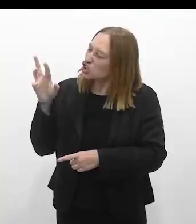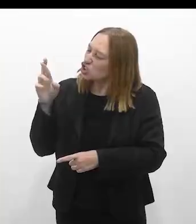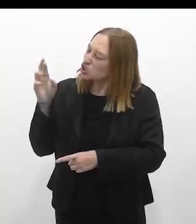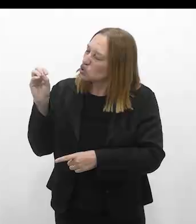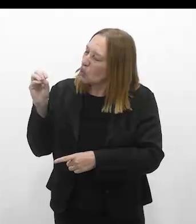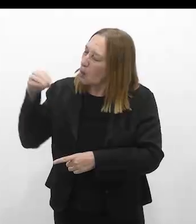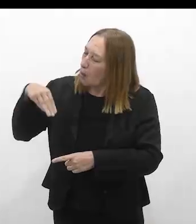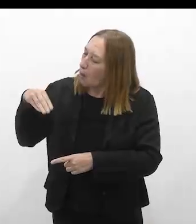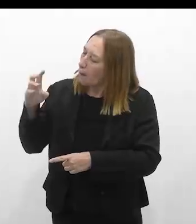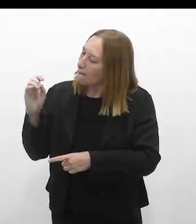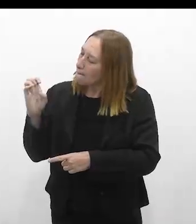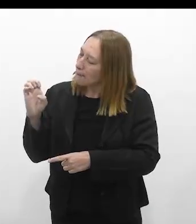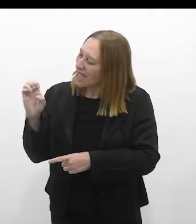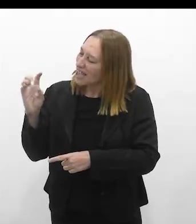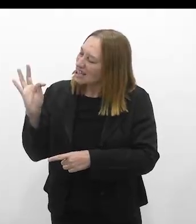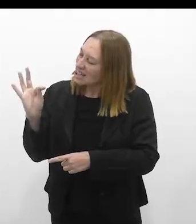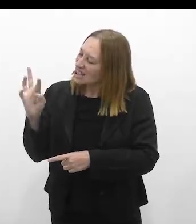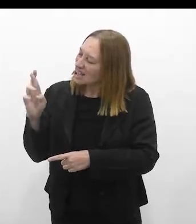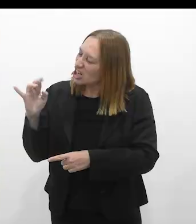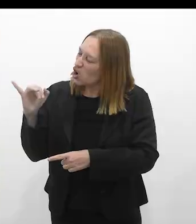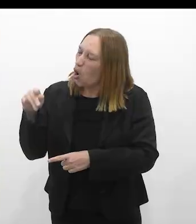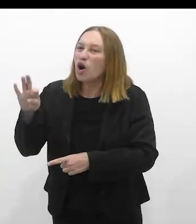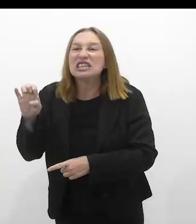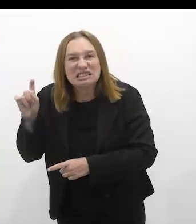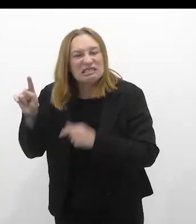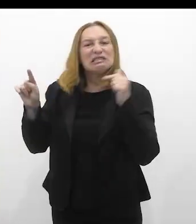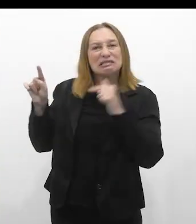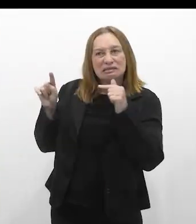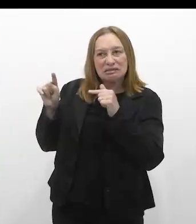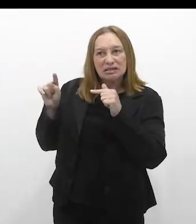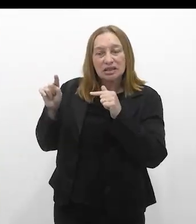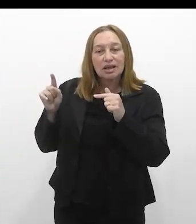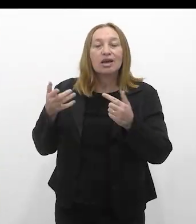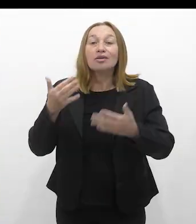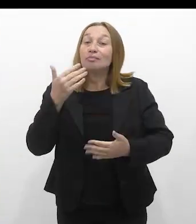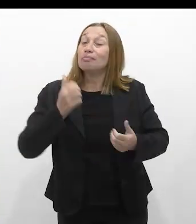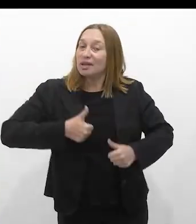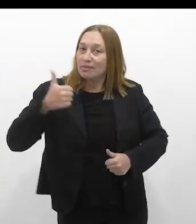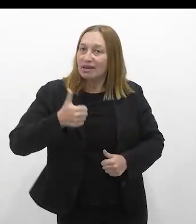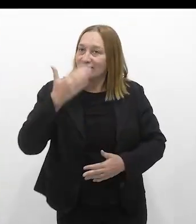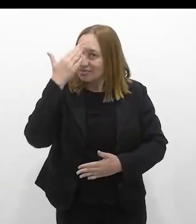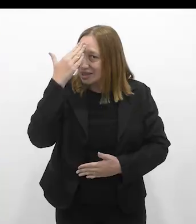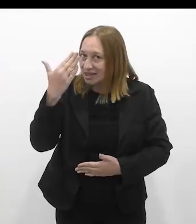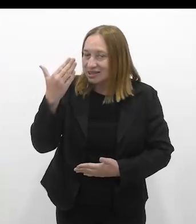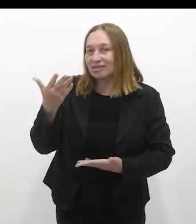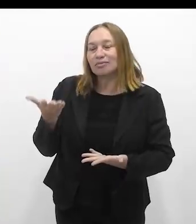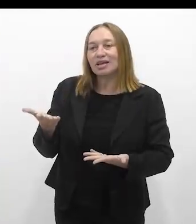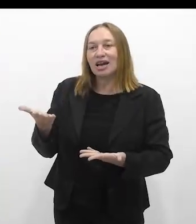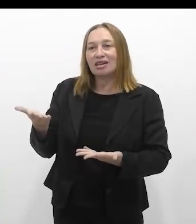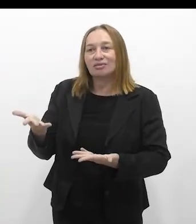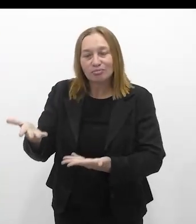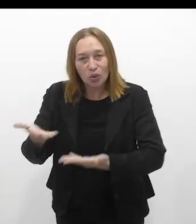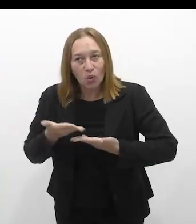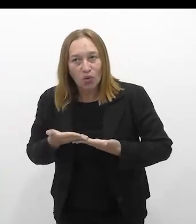de endometriose? Mas eu quero agradecer o convite, é um prazer estar aqui